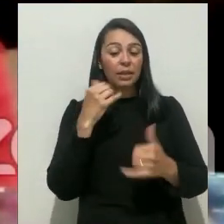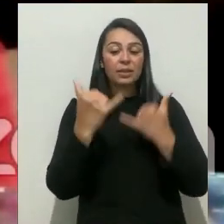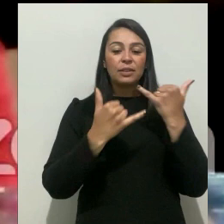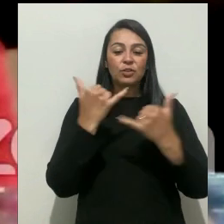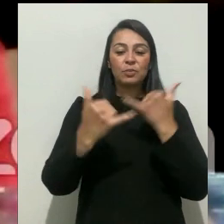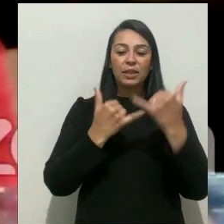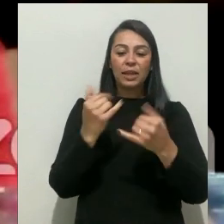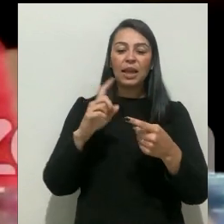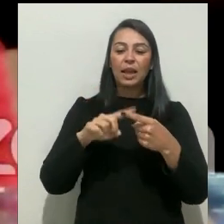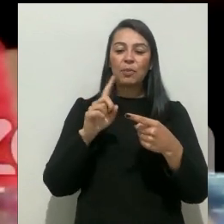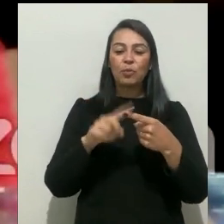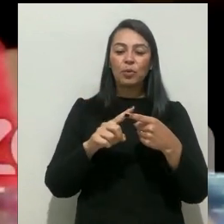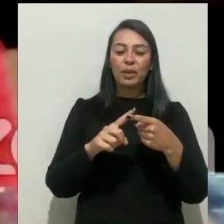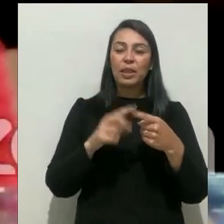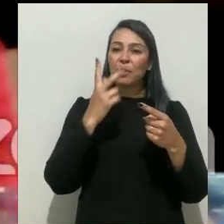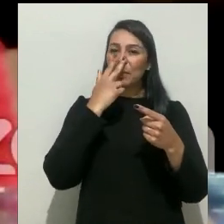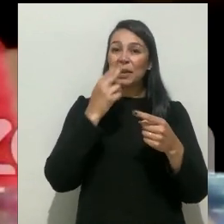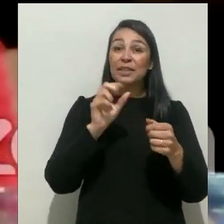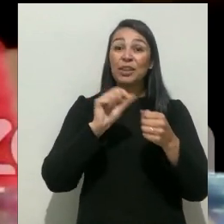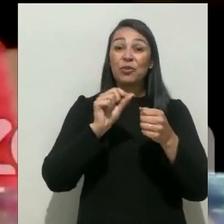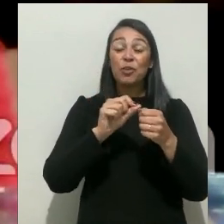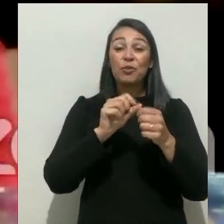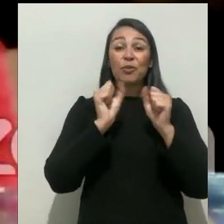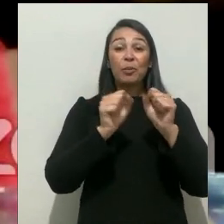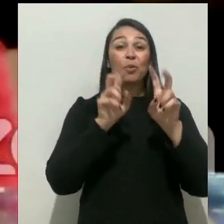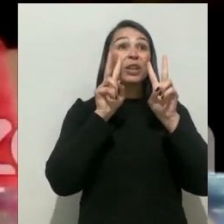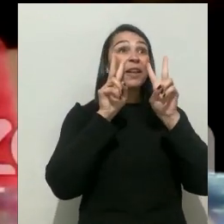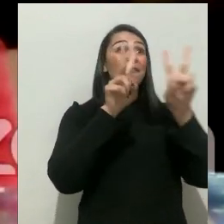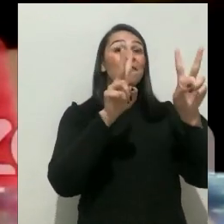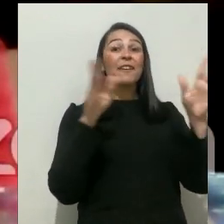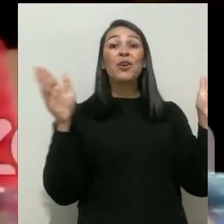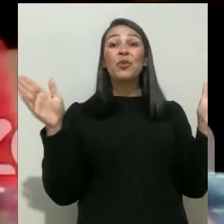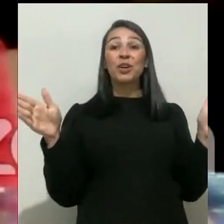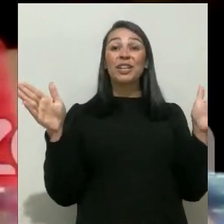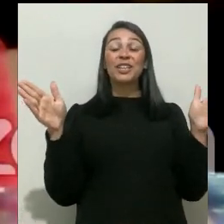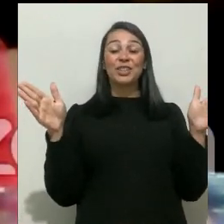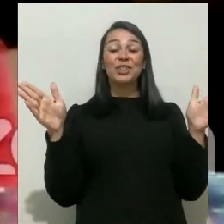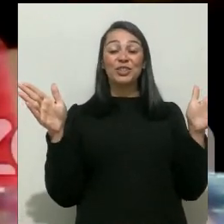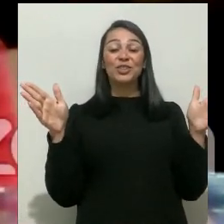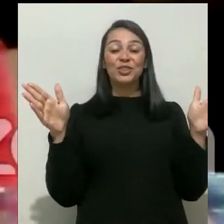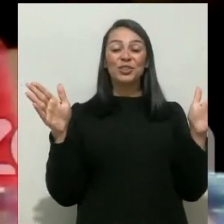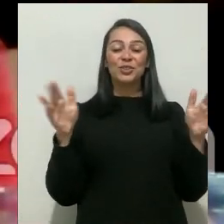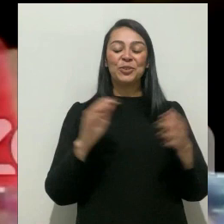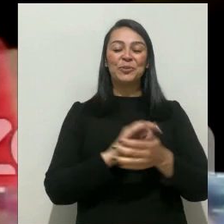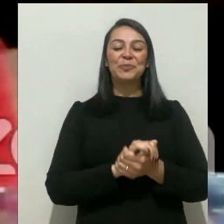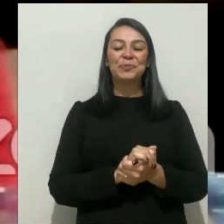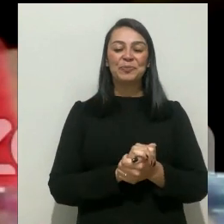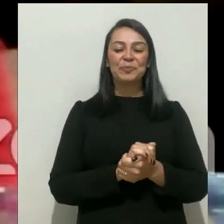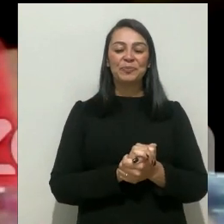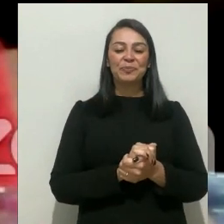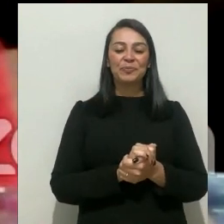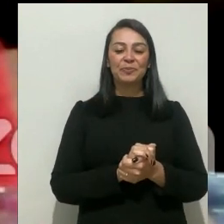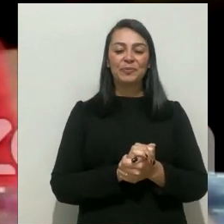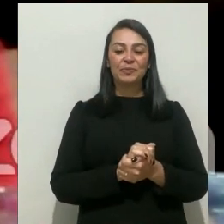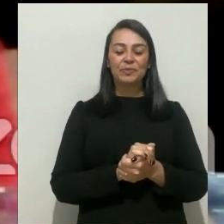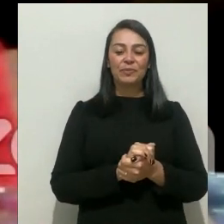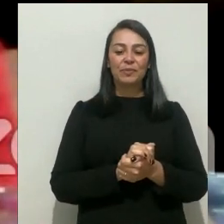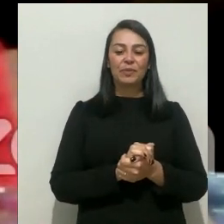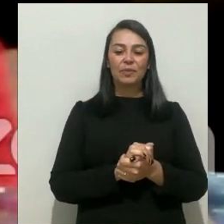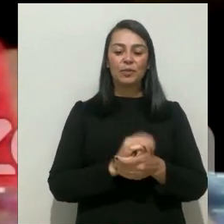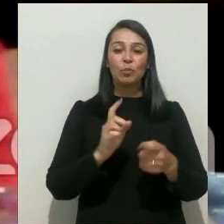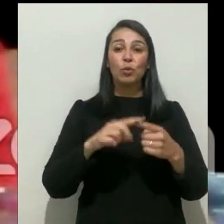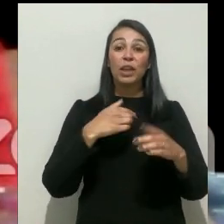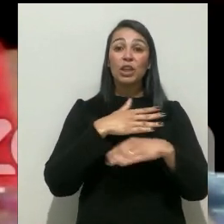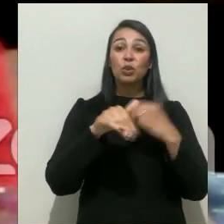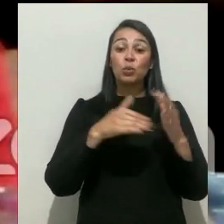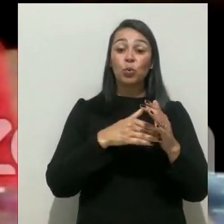parecia que ele foi feito para poder ver o Cristo. Na verdade, esse ângulo era para uma proteção maior do Sol Norte. O edifício ele é todo voltado